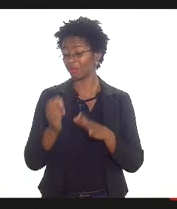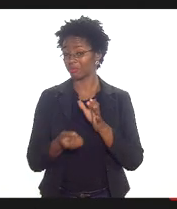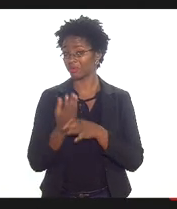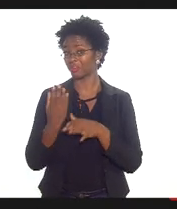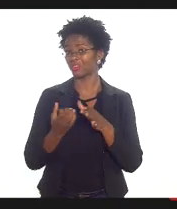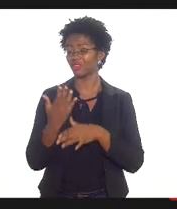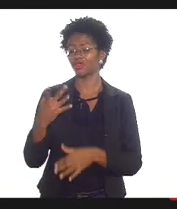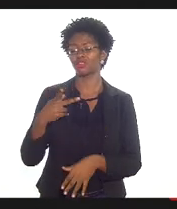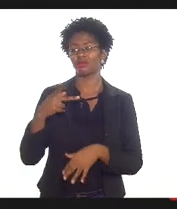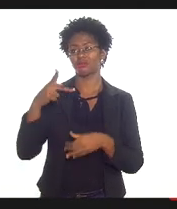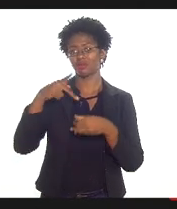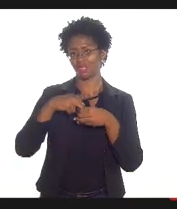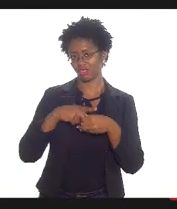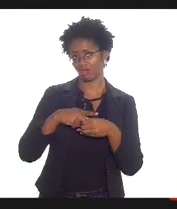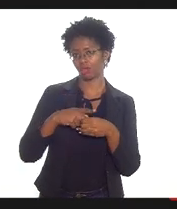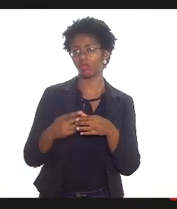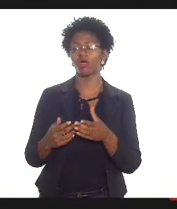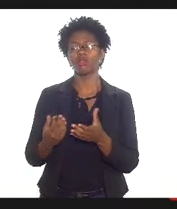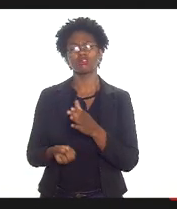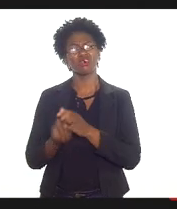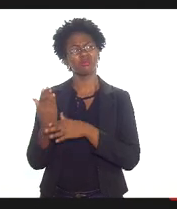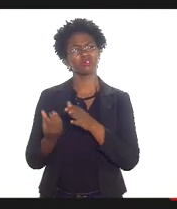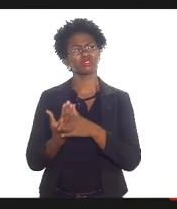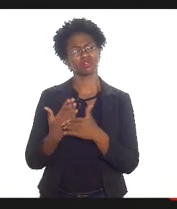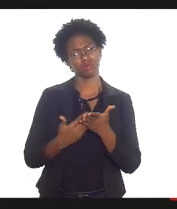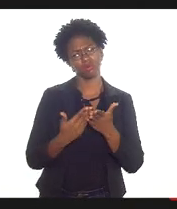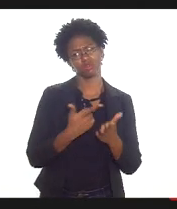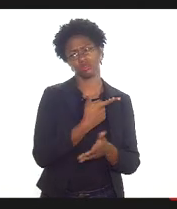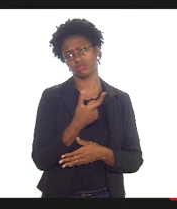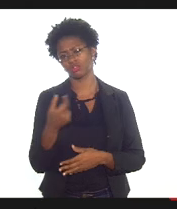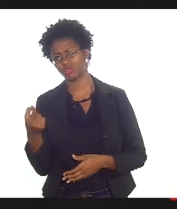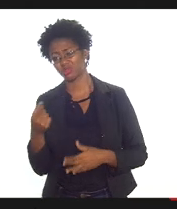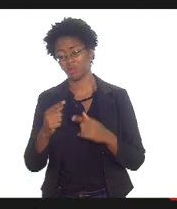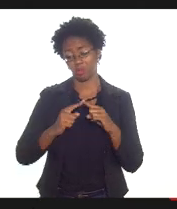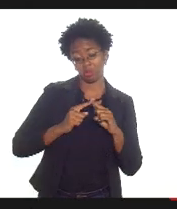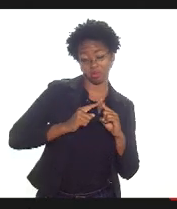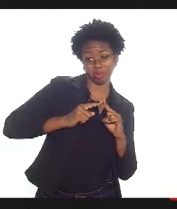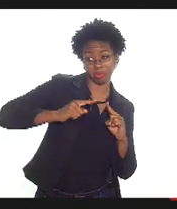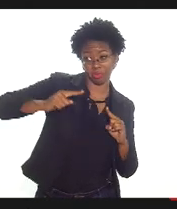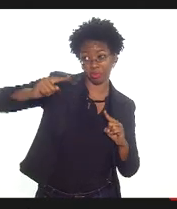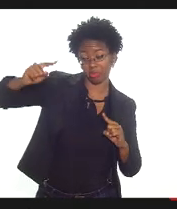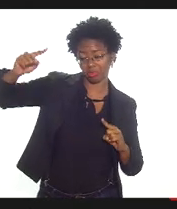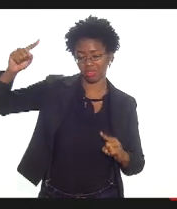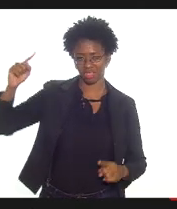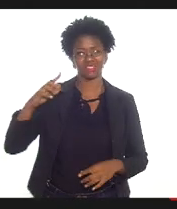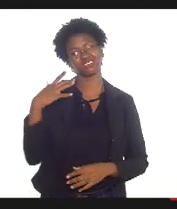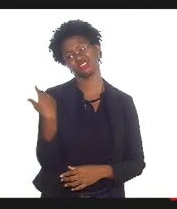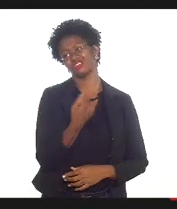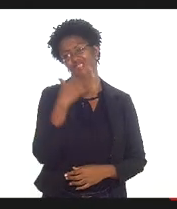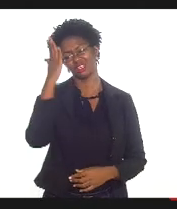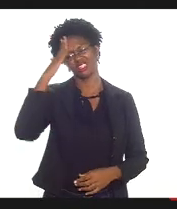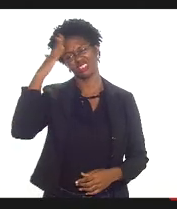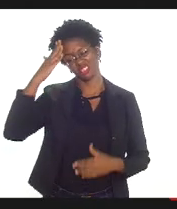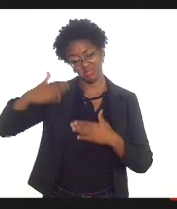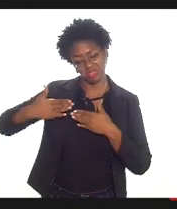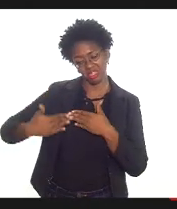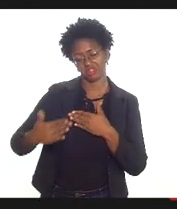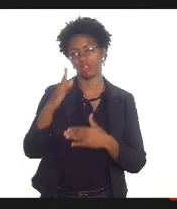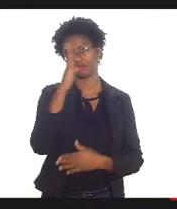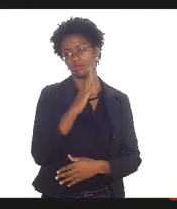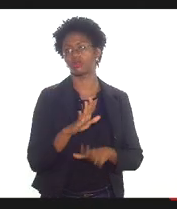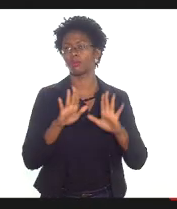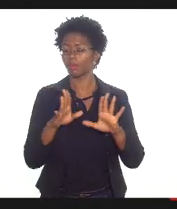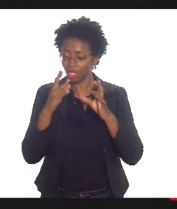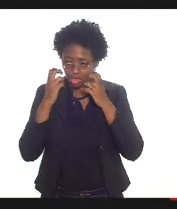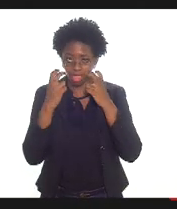Essa produção desde 2000, né, ela tem um crescimento fantástico, né, a gente está na trajetória do Brasil, mas se a gente olhar para